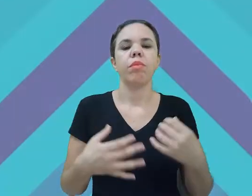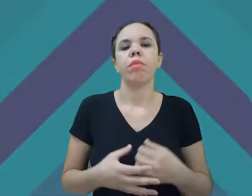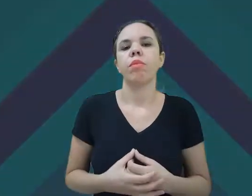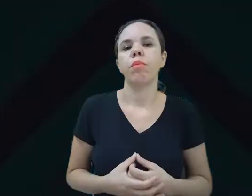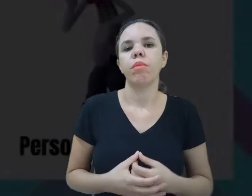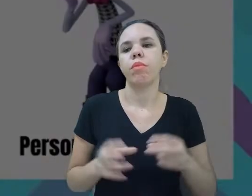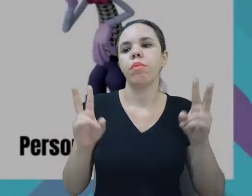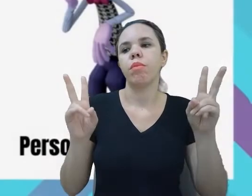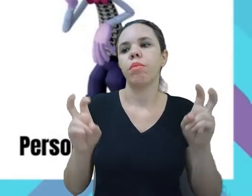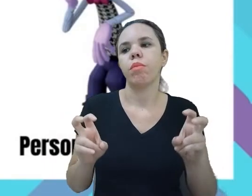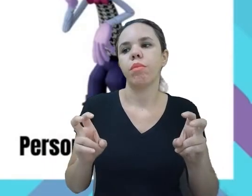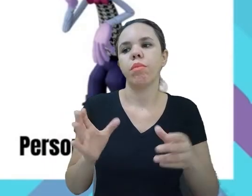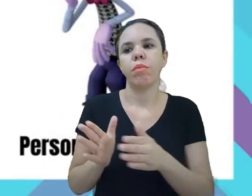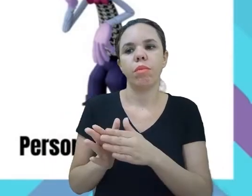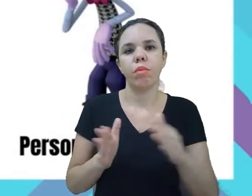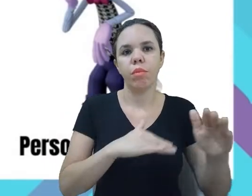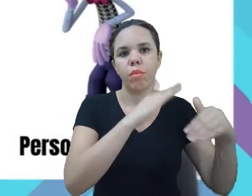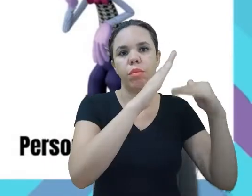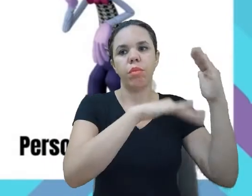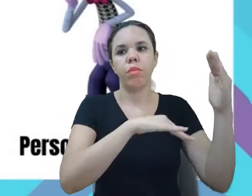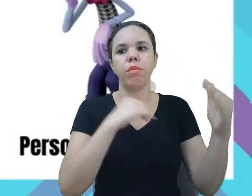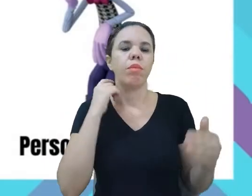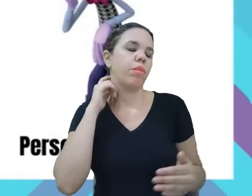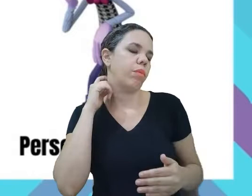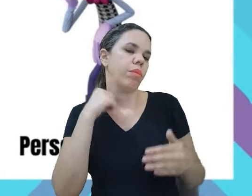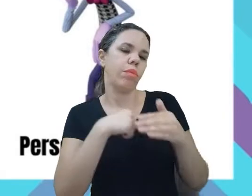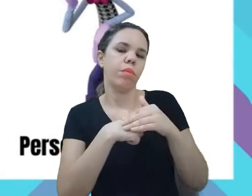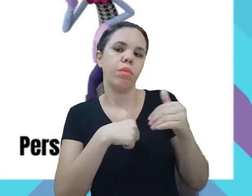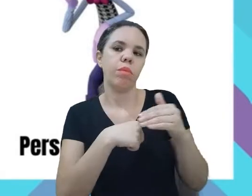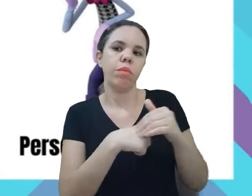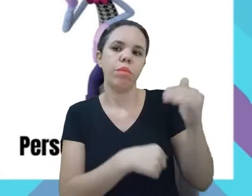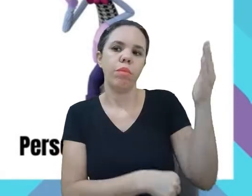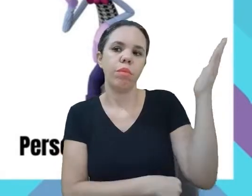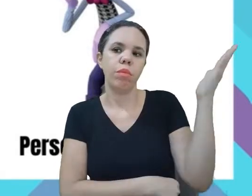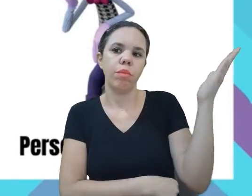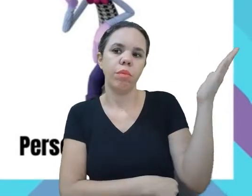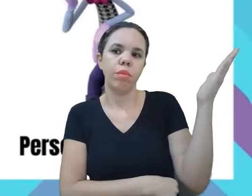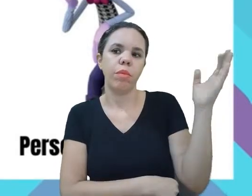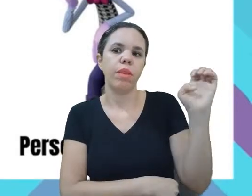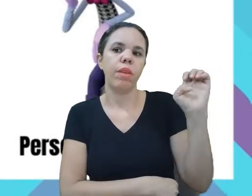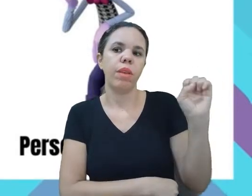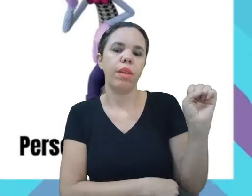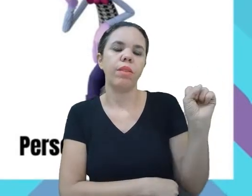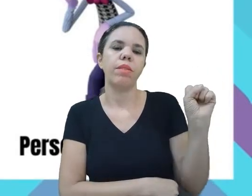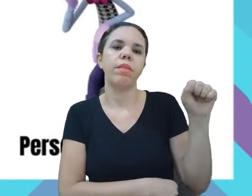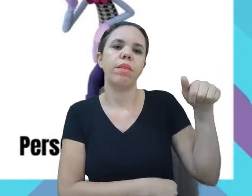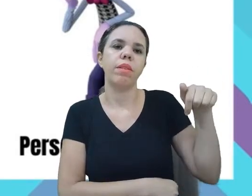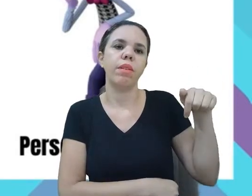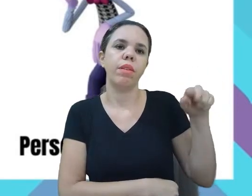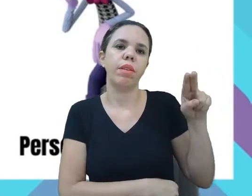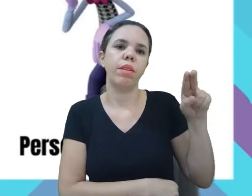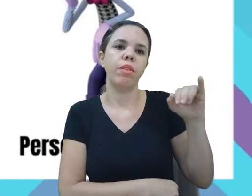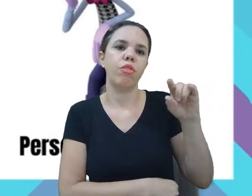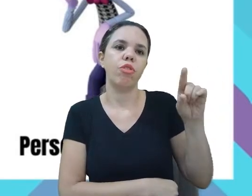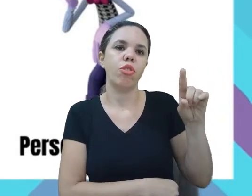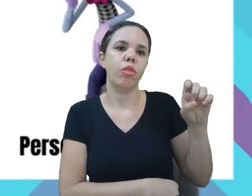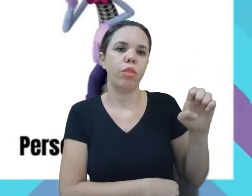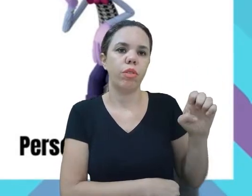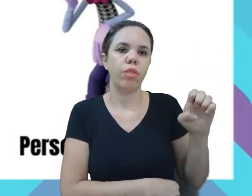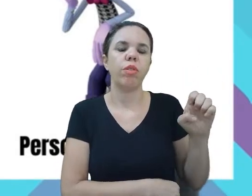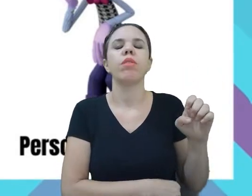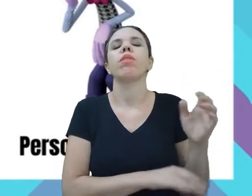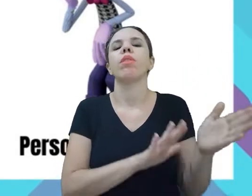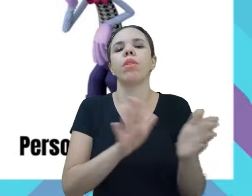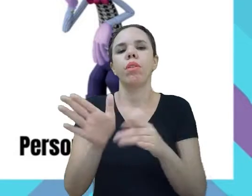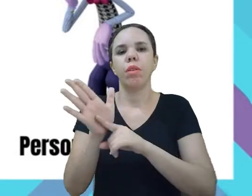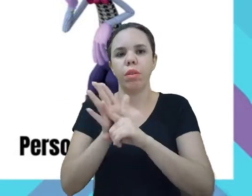traço. Sobre a etapa do desenvolvimento psicoafetivo do traço de caráter esquizoide, segundo Lowen,